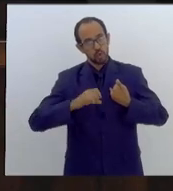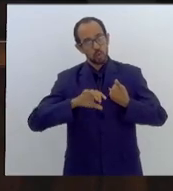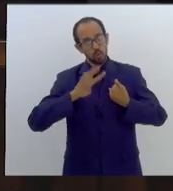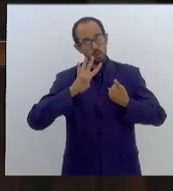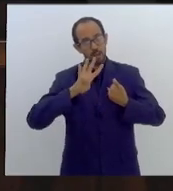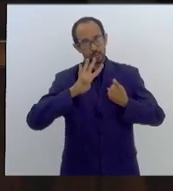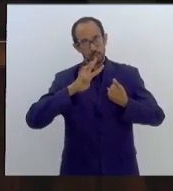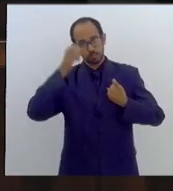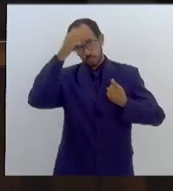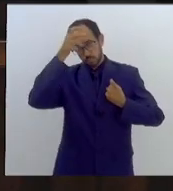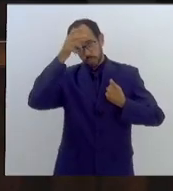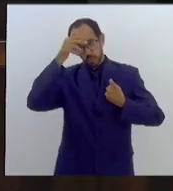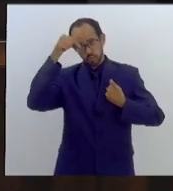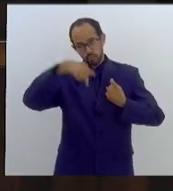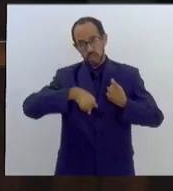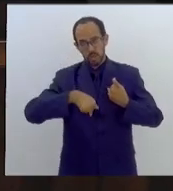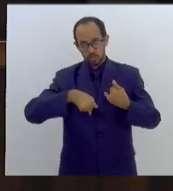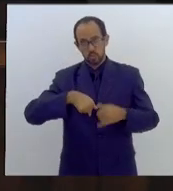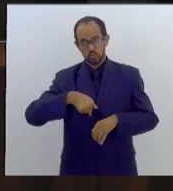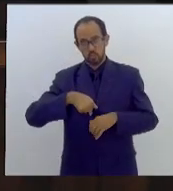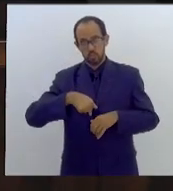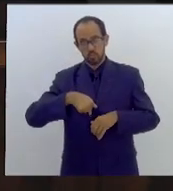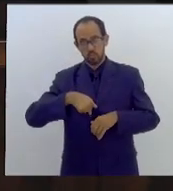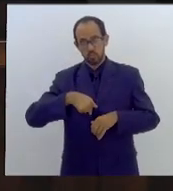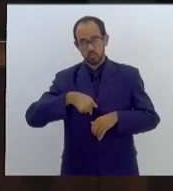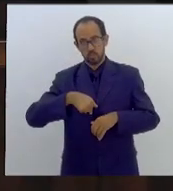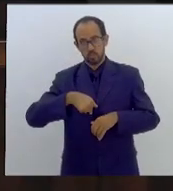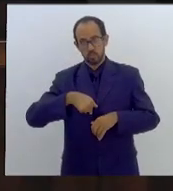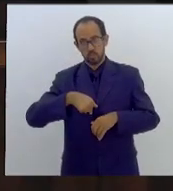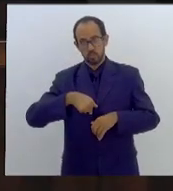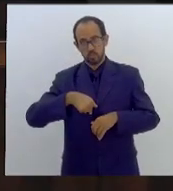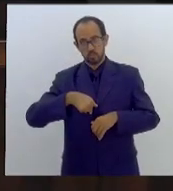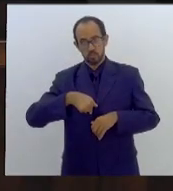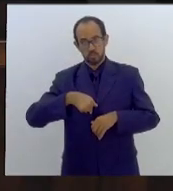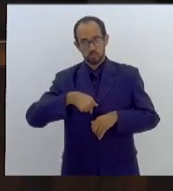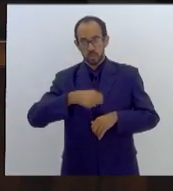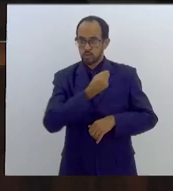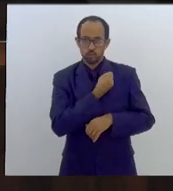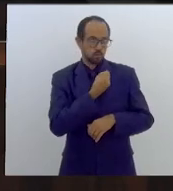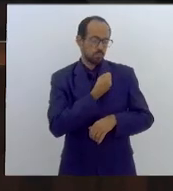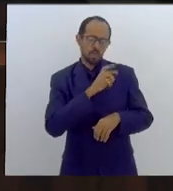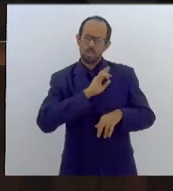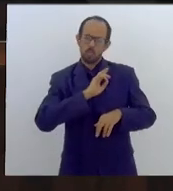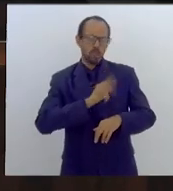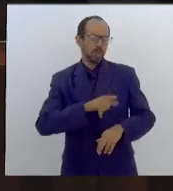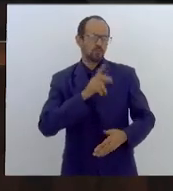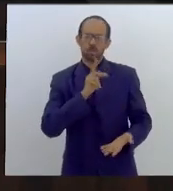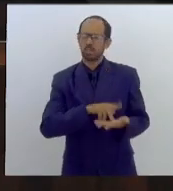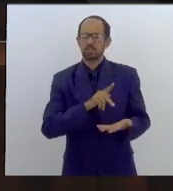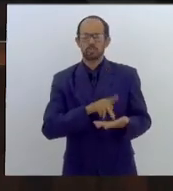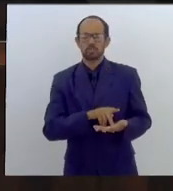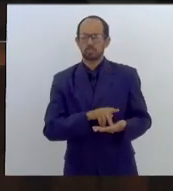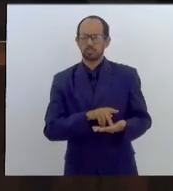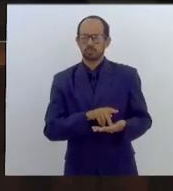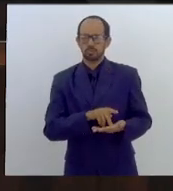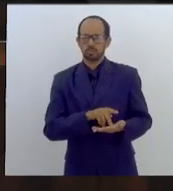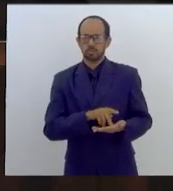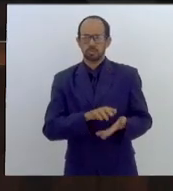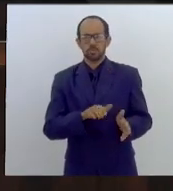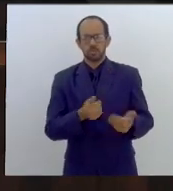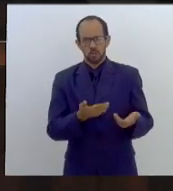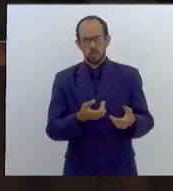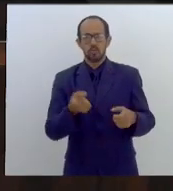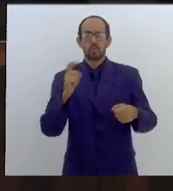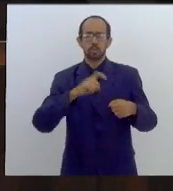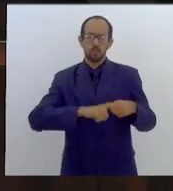4 prefeitos, e sem problema, mas que esse número não é verdade, não é verdade. Então, eu vou repassar a palavra à